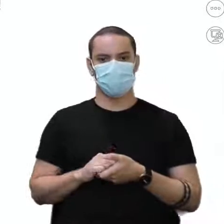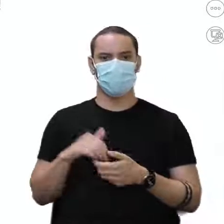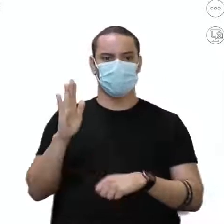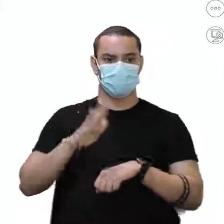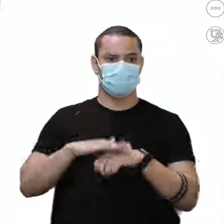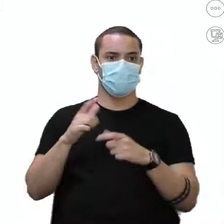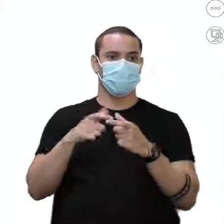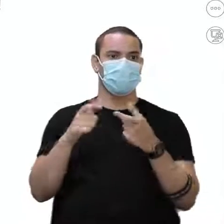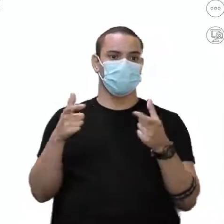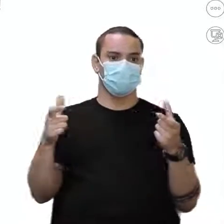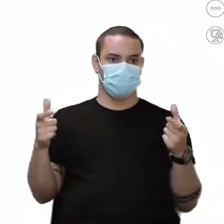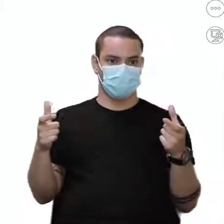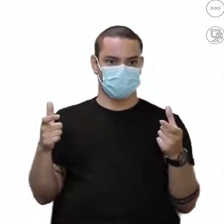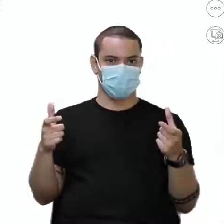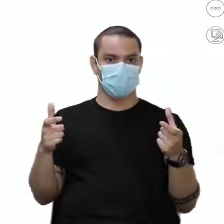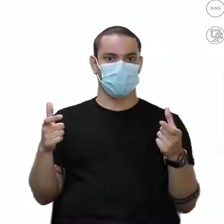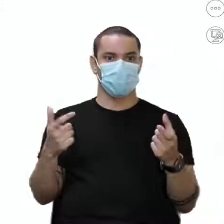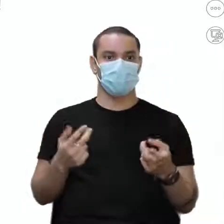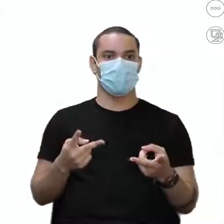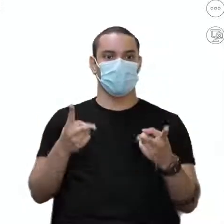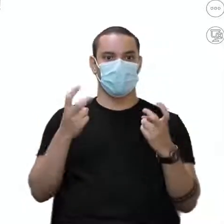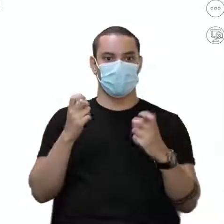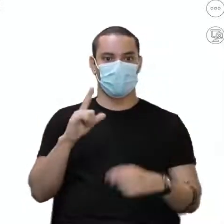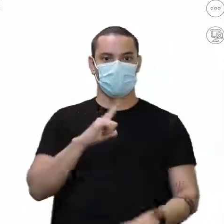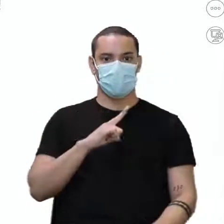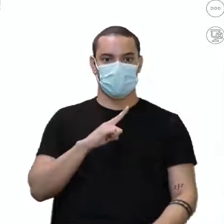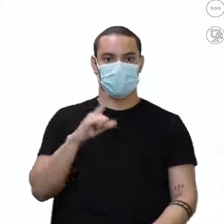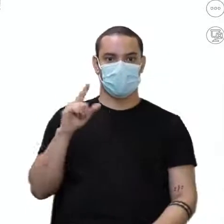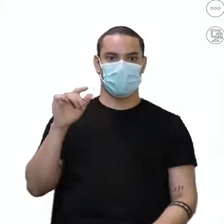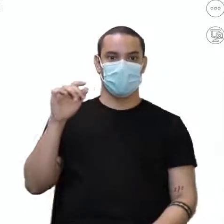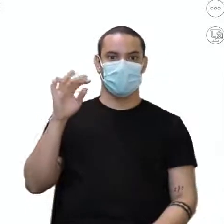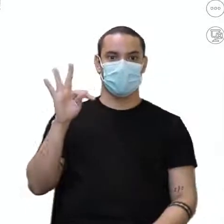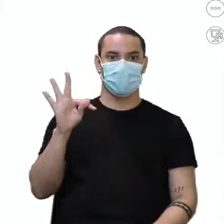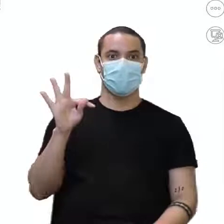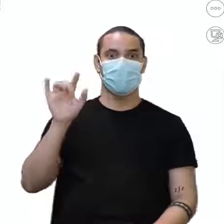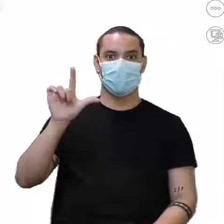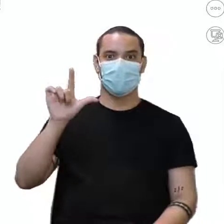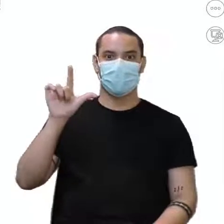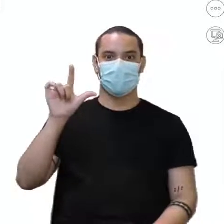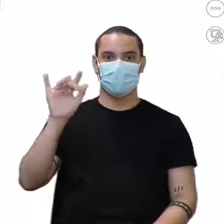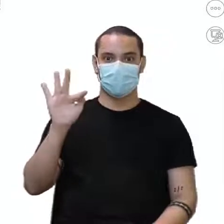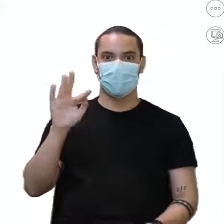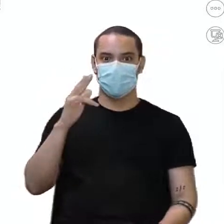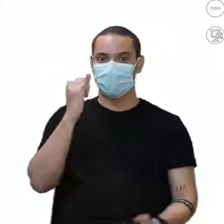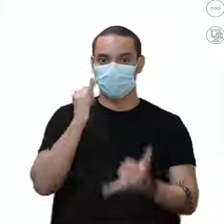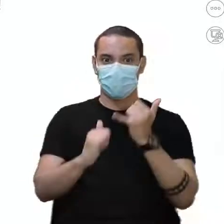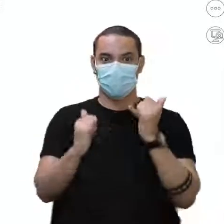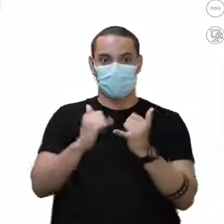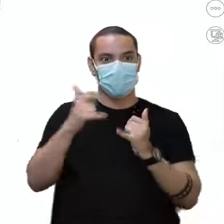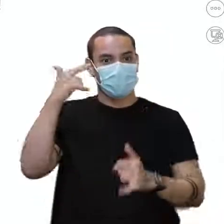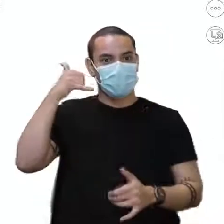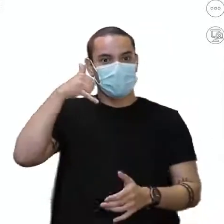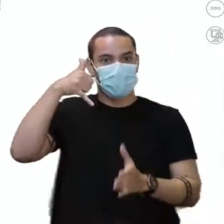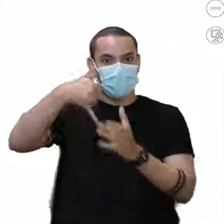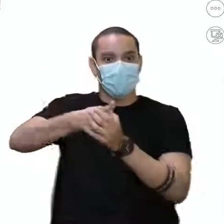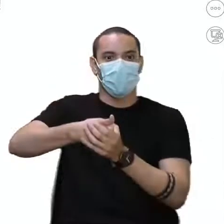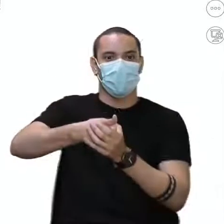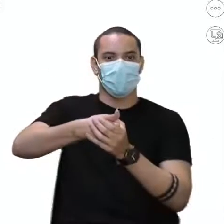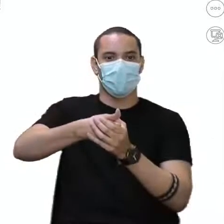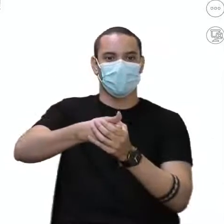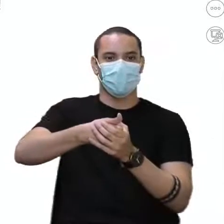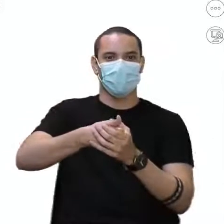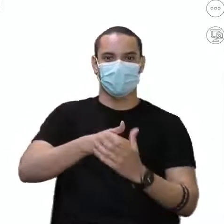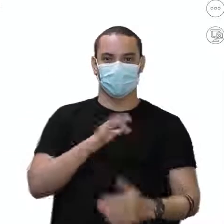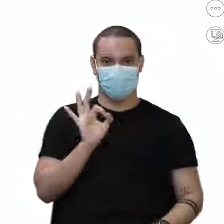maior. E aí você percebe que aqui, ó, aparece a palavra TLF, que parece muito com telefone abreviado.